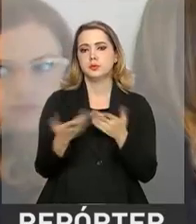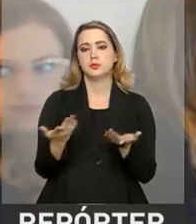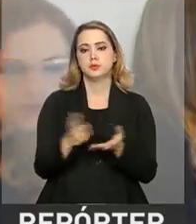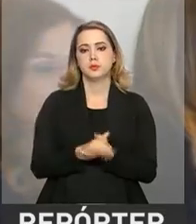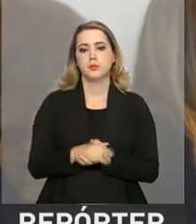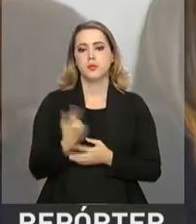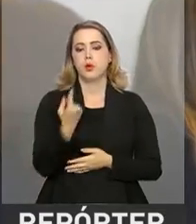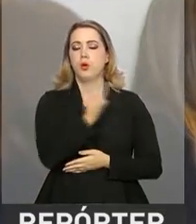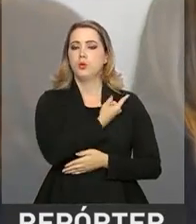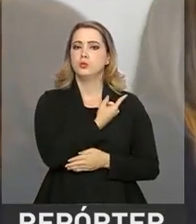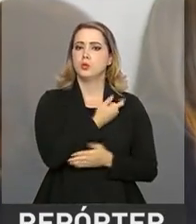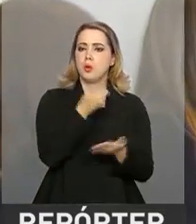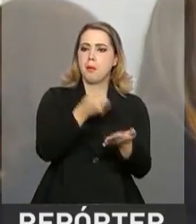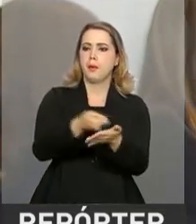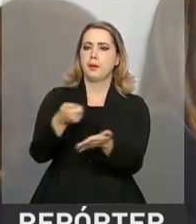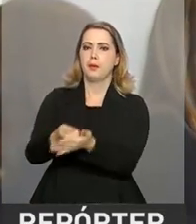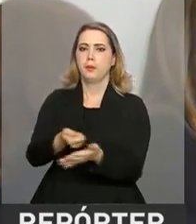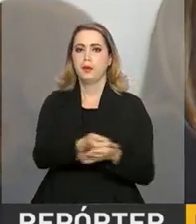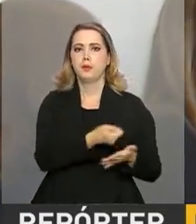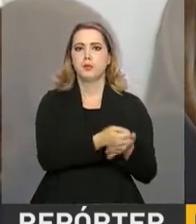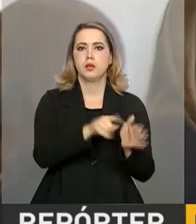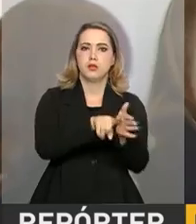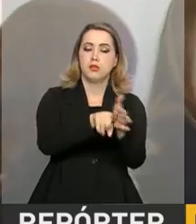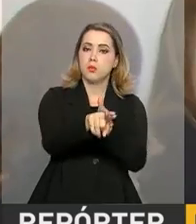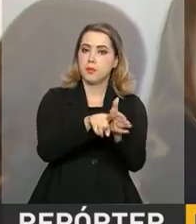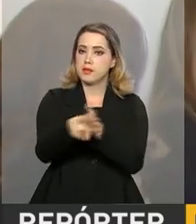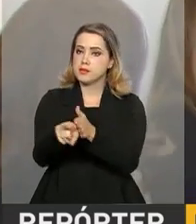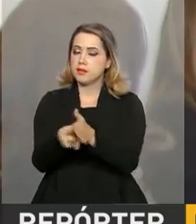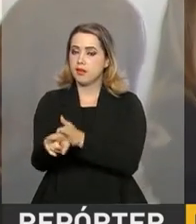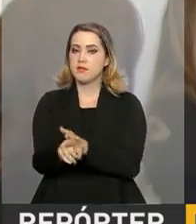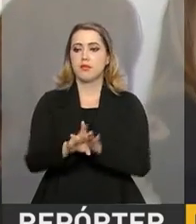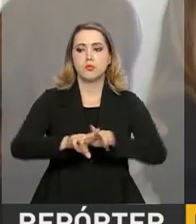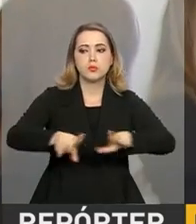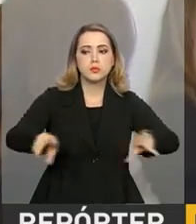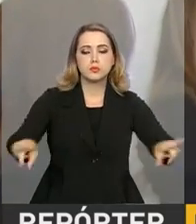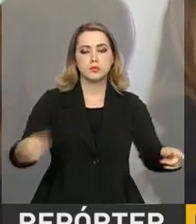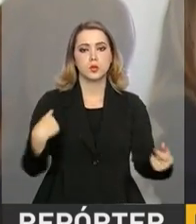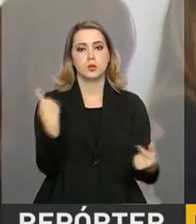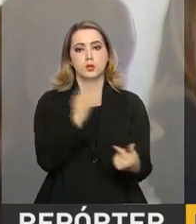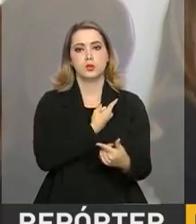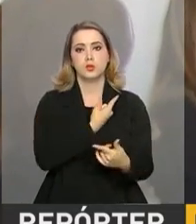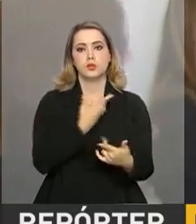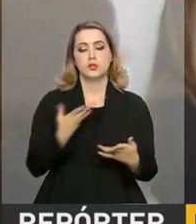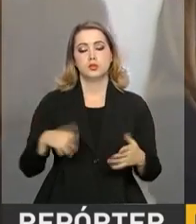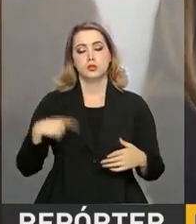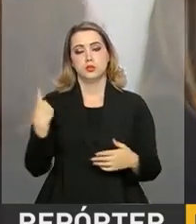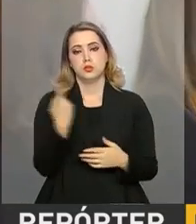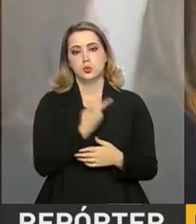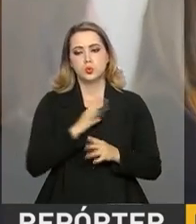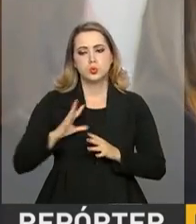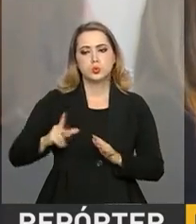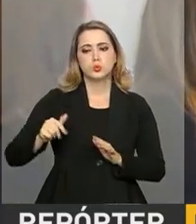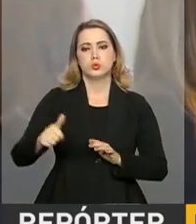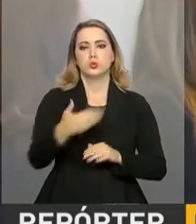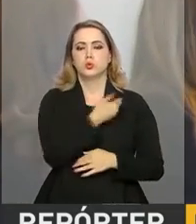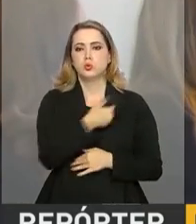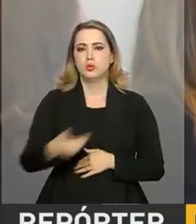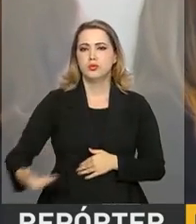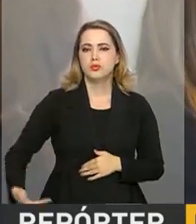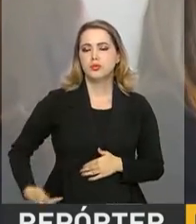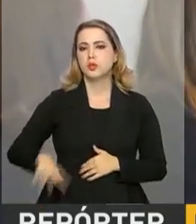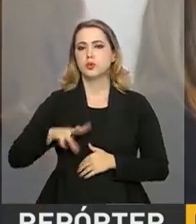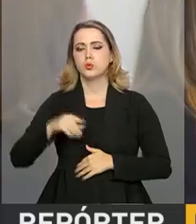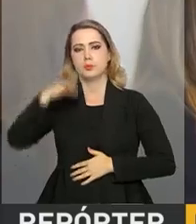estamos financiando muitas pesquisas, estamos mobilizando todo o setor público, exército,